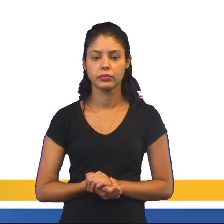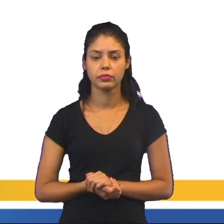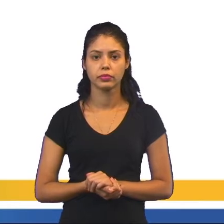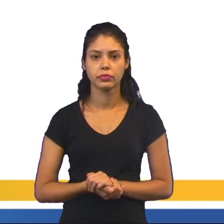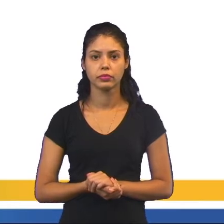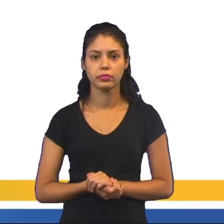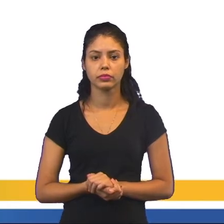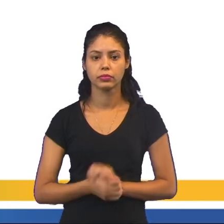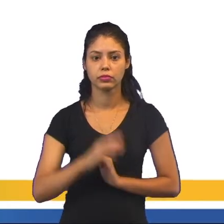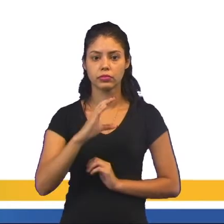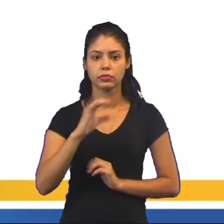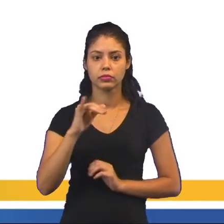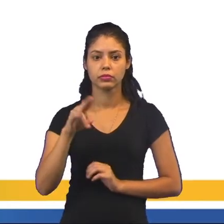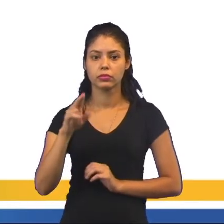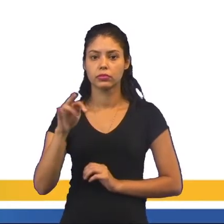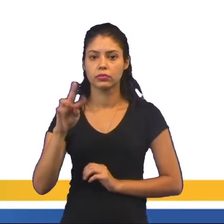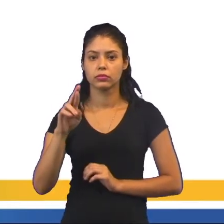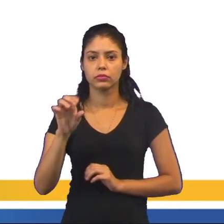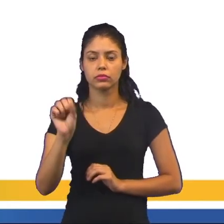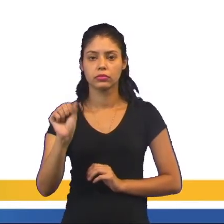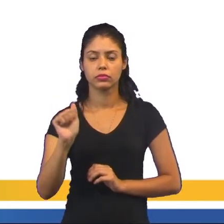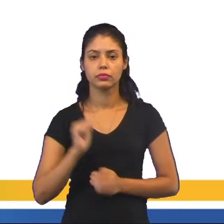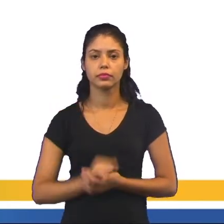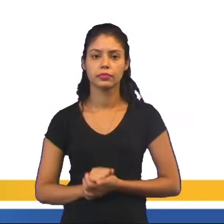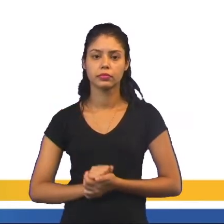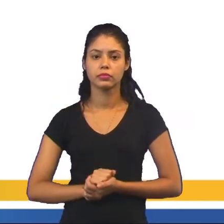Nós vamos ver agora também as retas coincidentes.